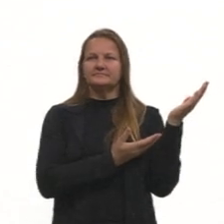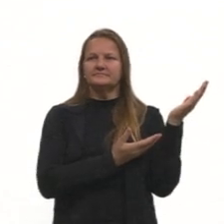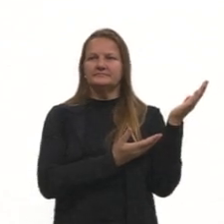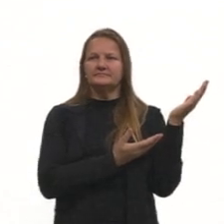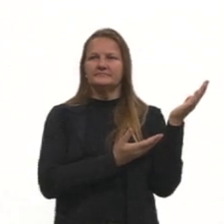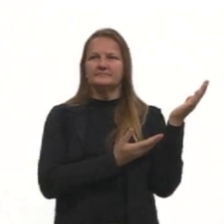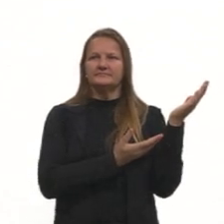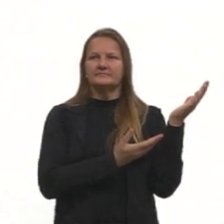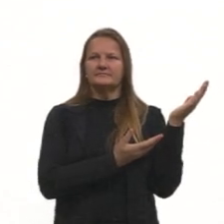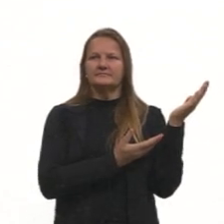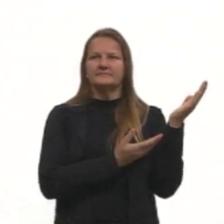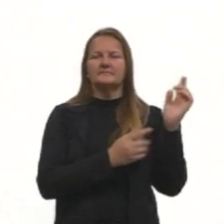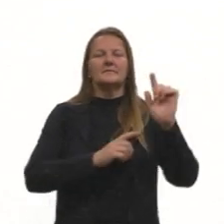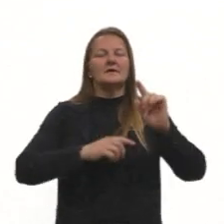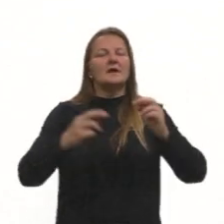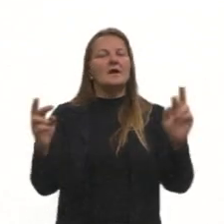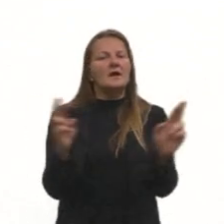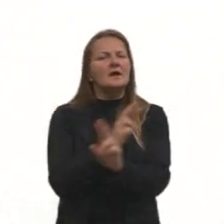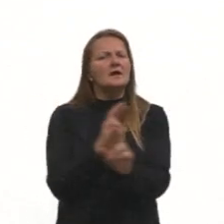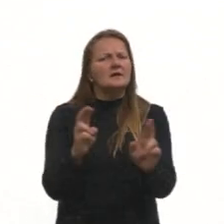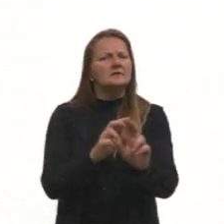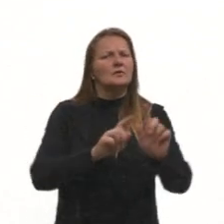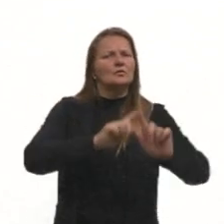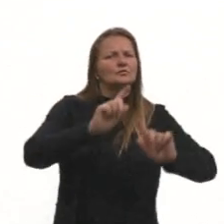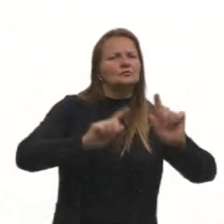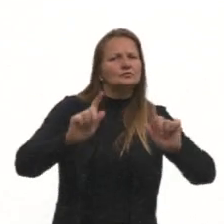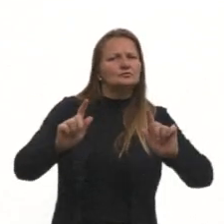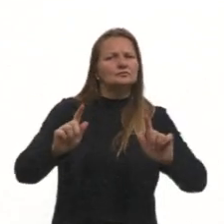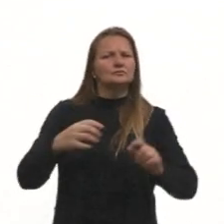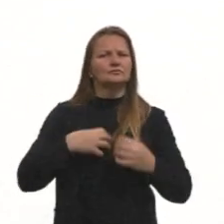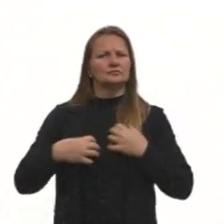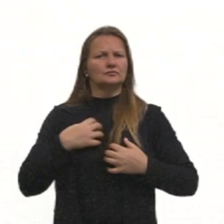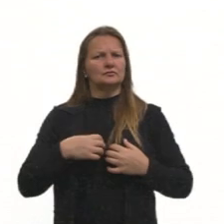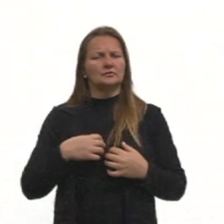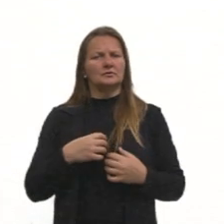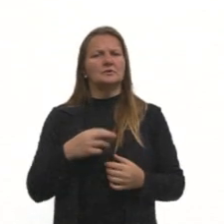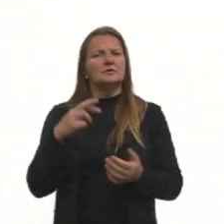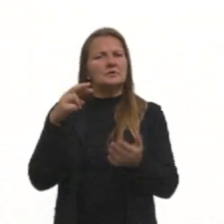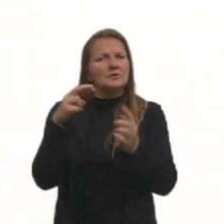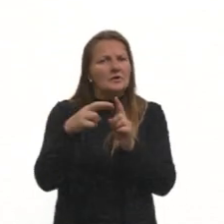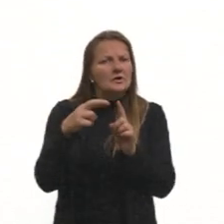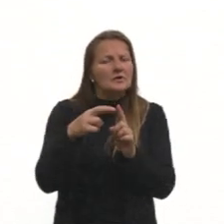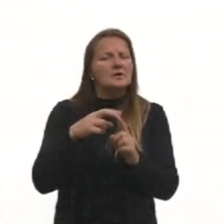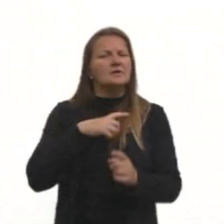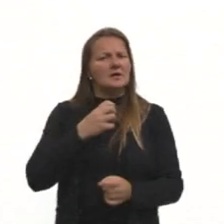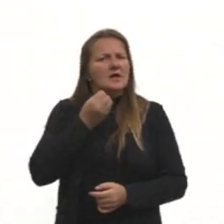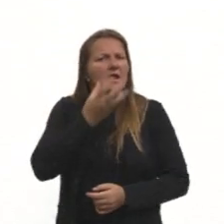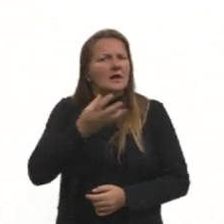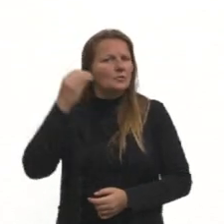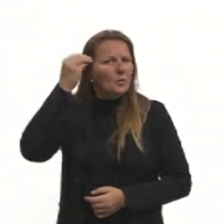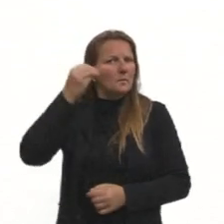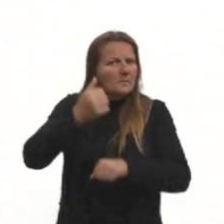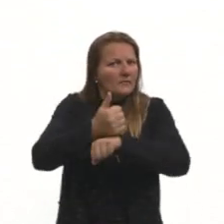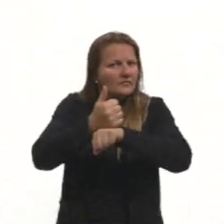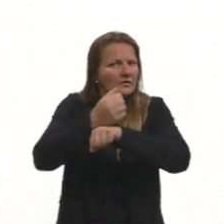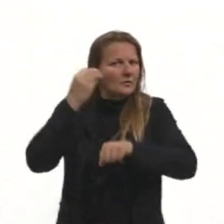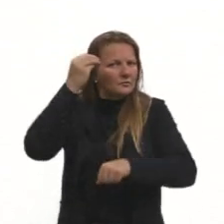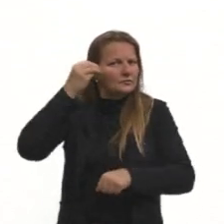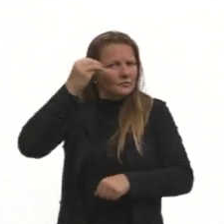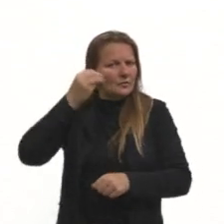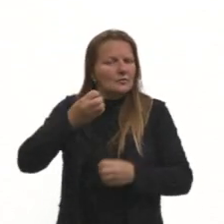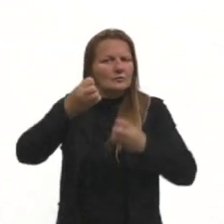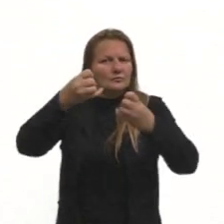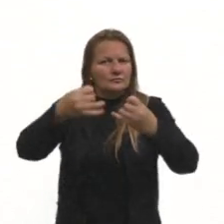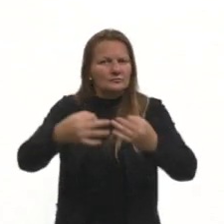então a relação é da ansiedade com os estudos é evidenciada de acordo com os relatos de psicólogos com as pressões vivenciadas